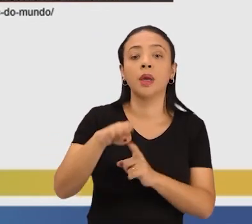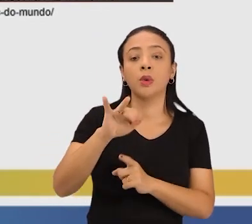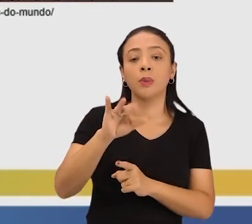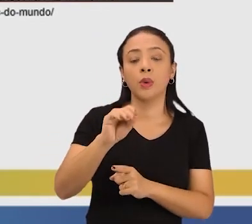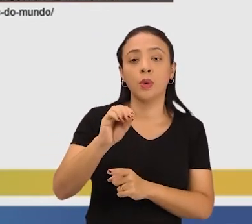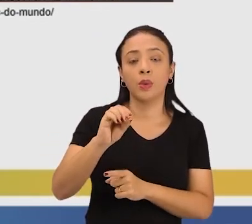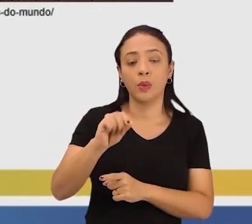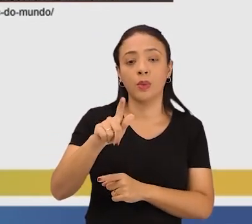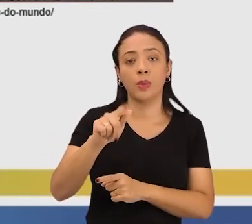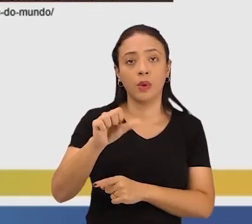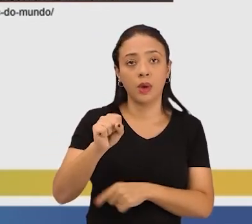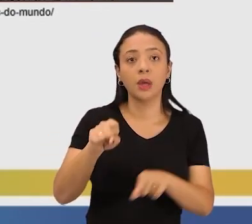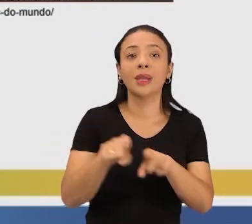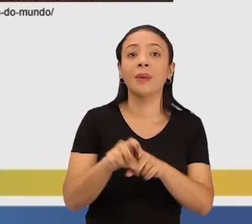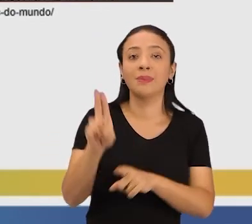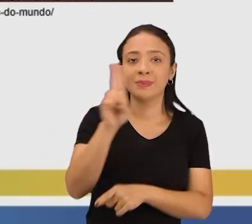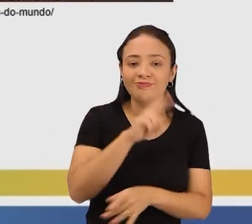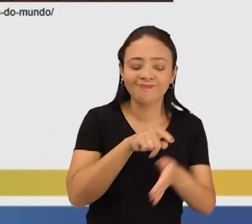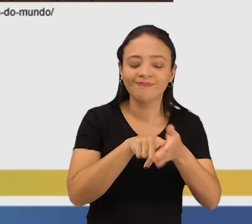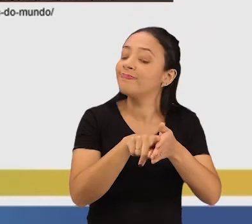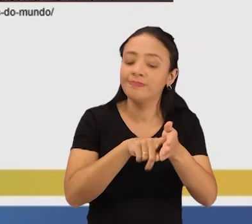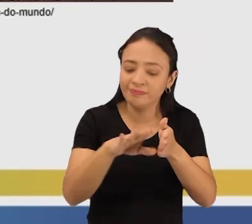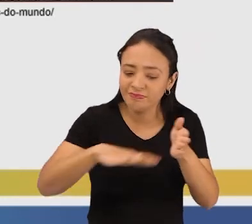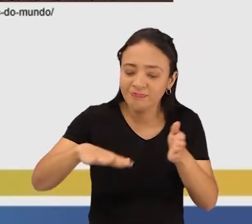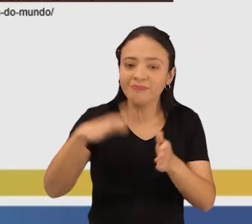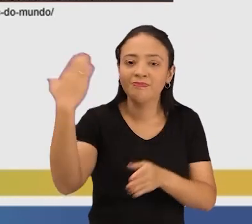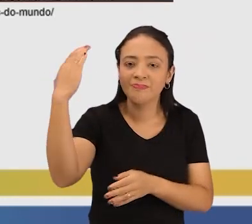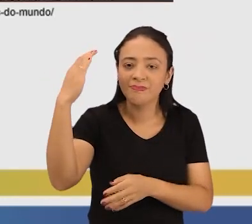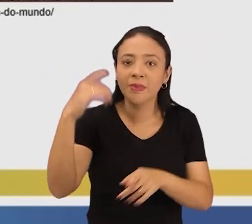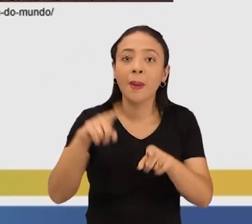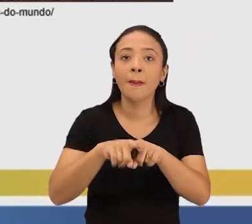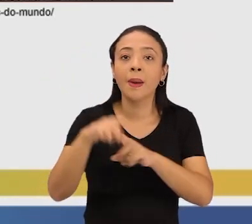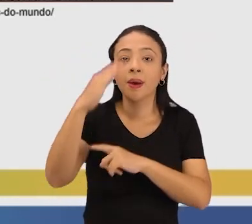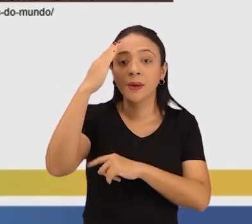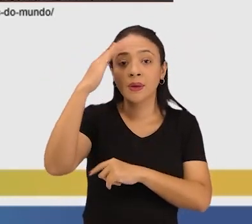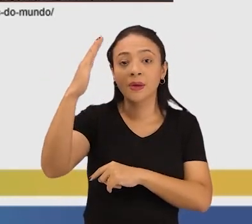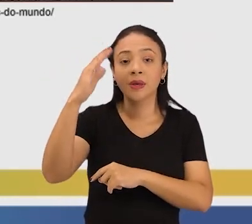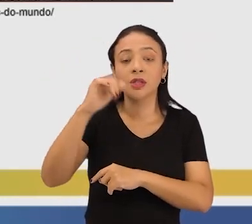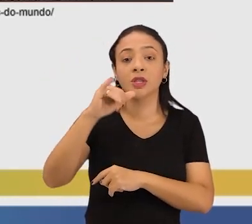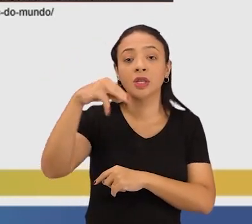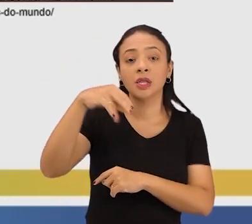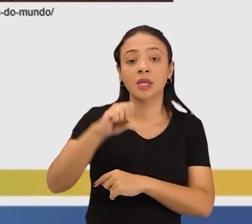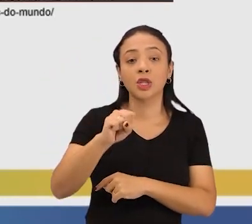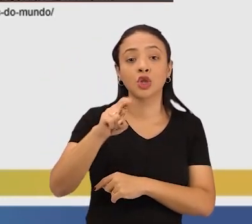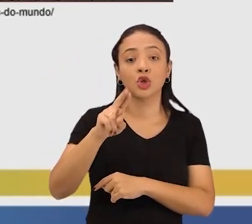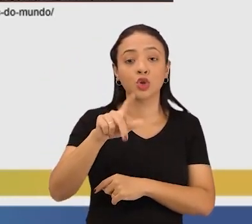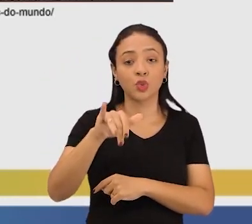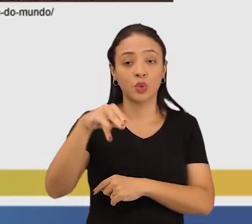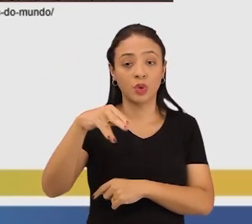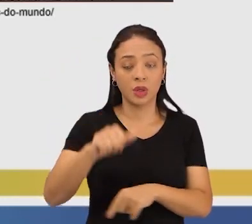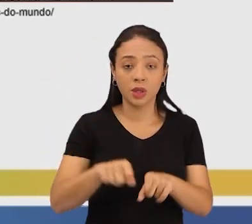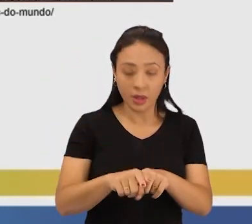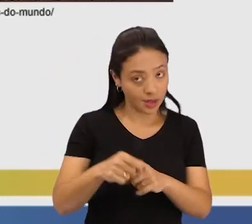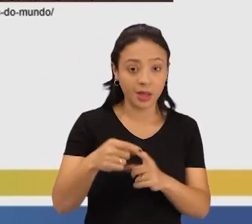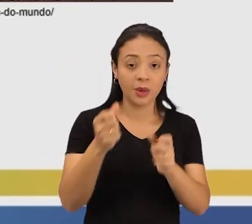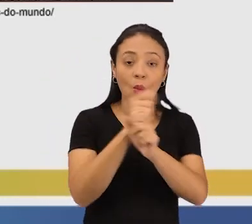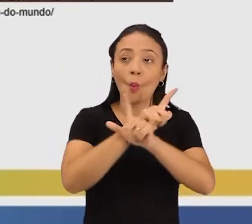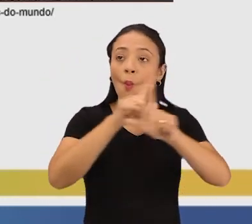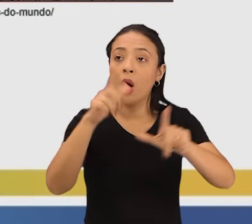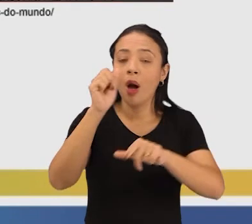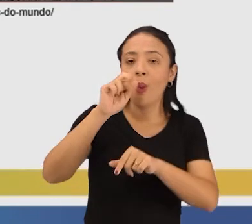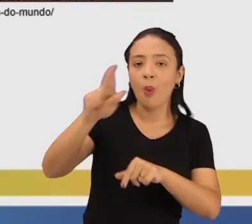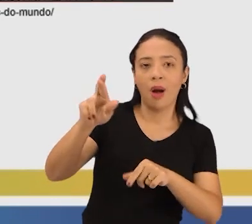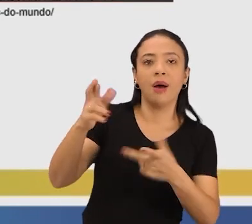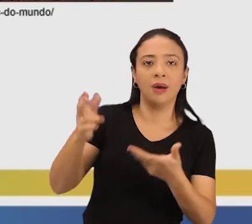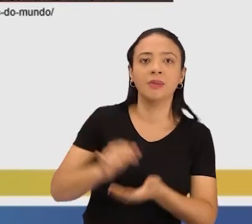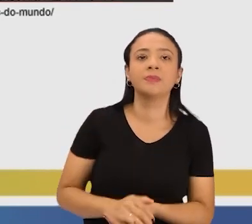disso é muito utilizada na pesquisa científica, principalmente na produção de insulina e na despoluição ambiental.